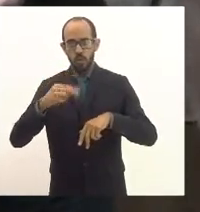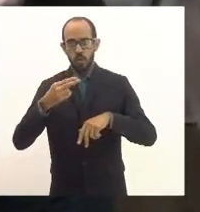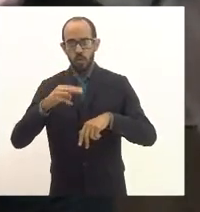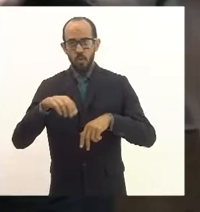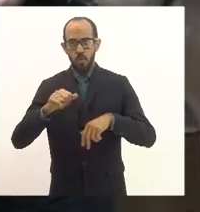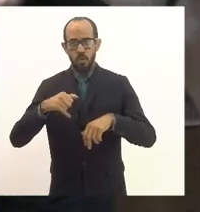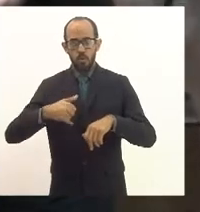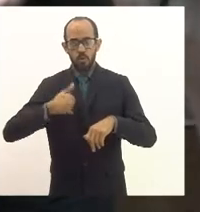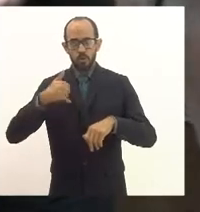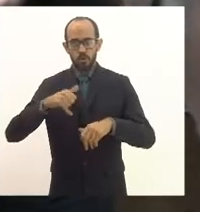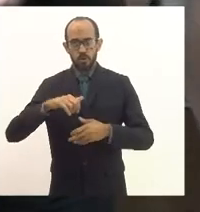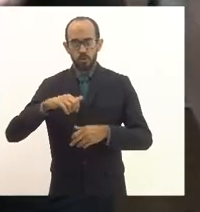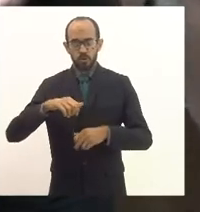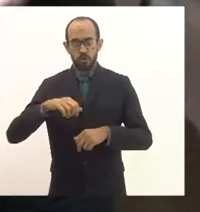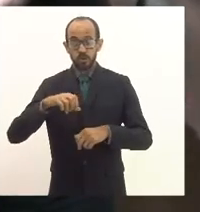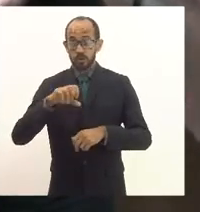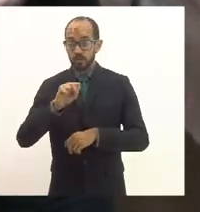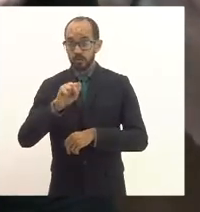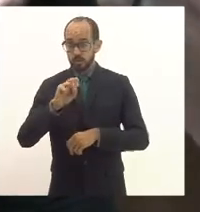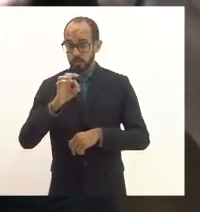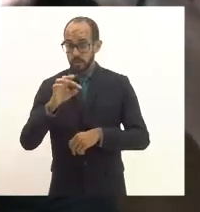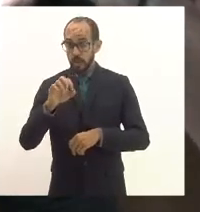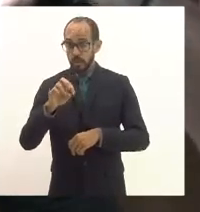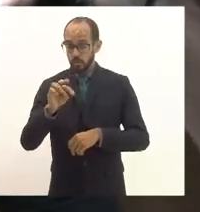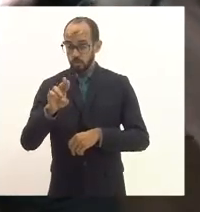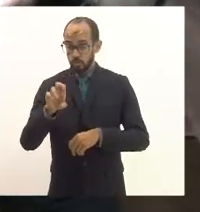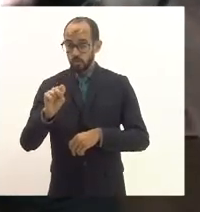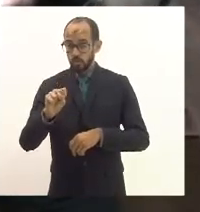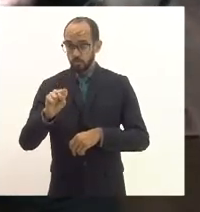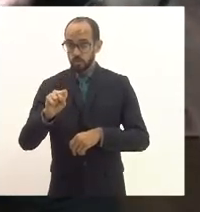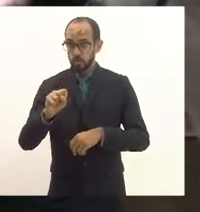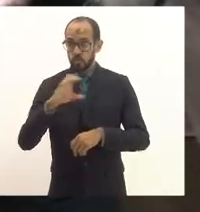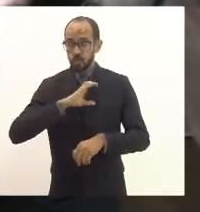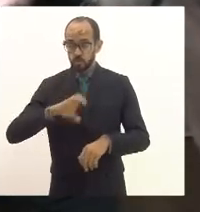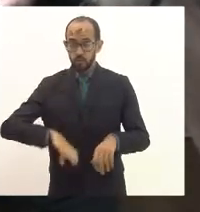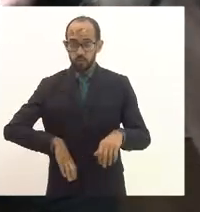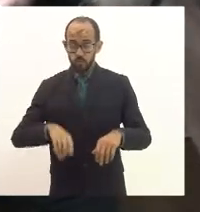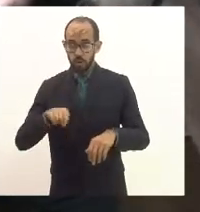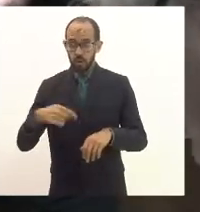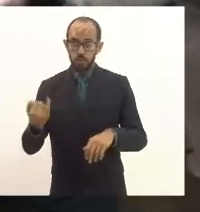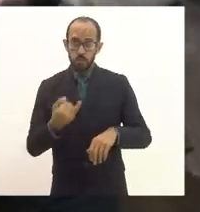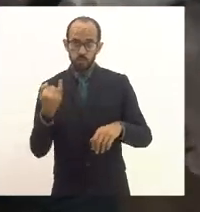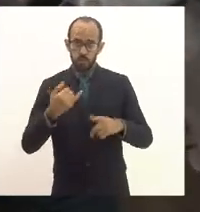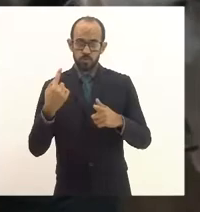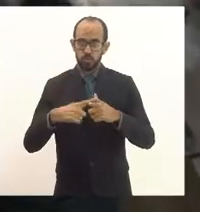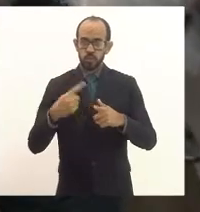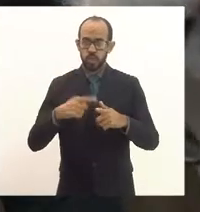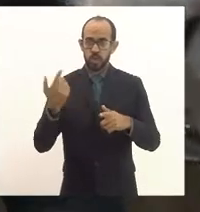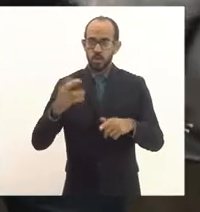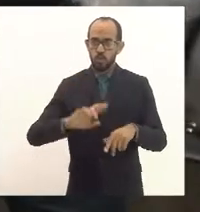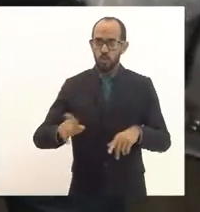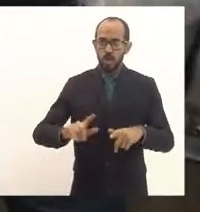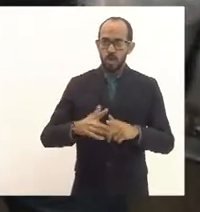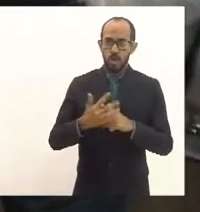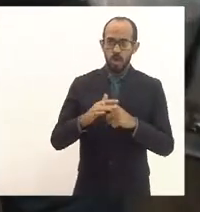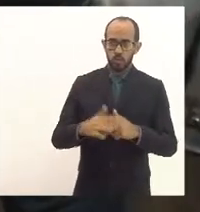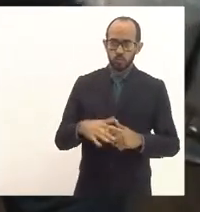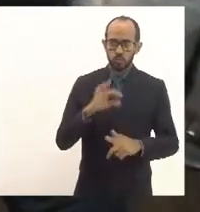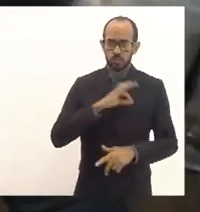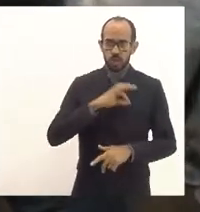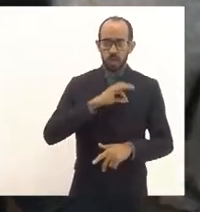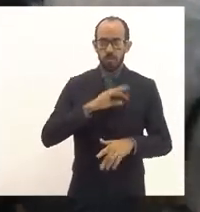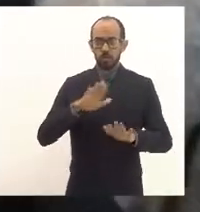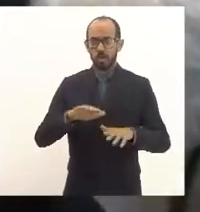mediante a isso, presidente, é muito importante que a gente traga esse projeto para a pauta, pois a gente não está dando aumento salarial para ninguém. Nós